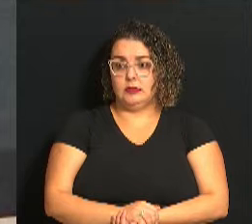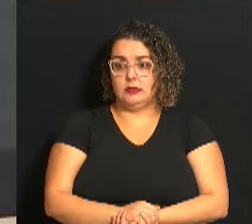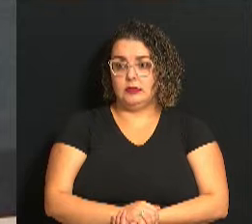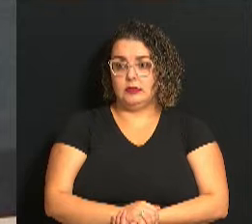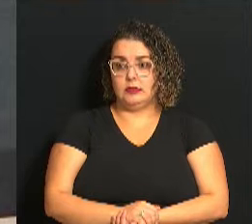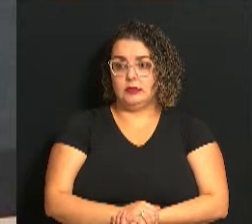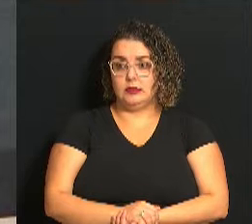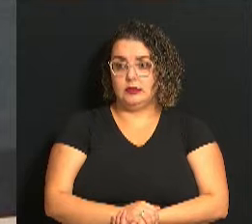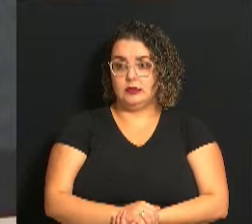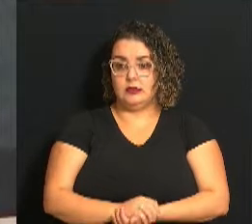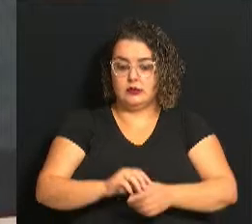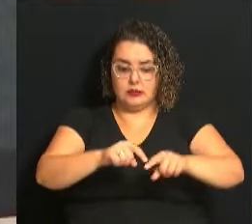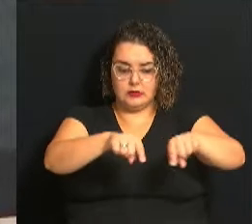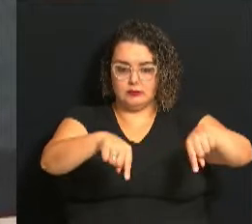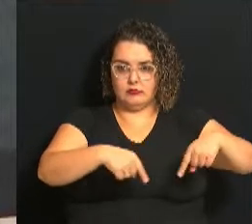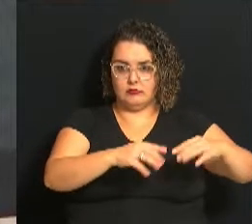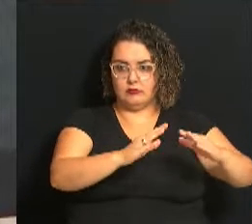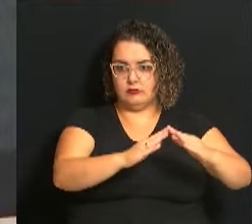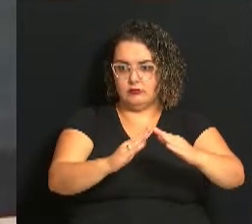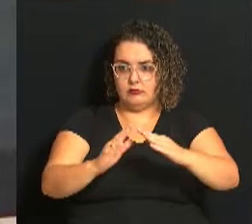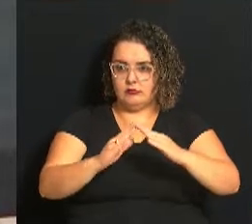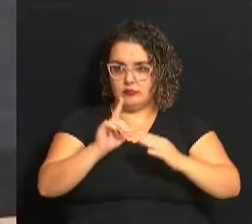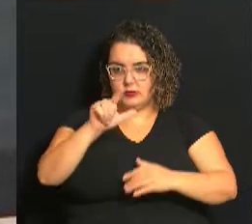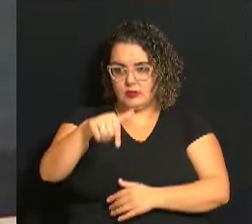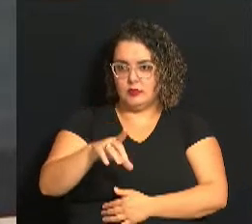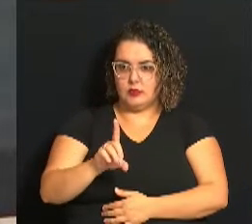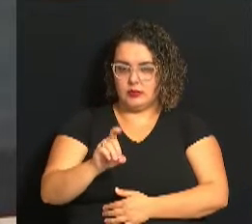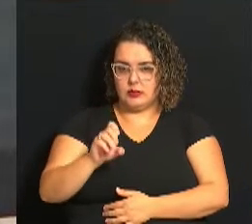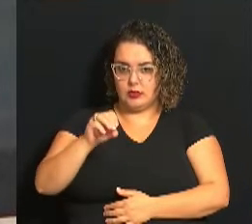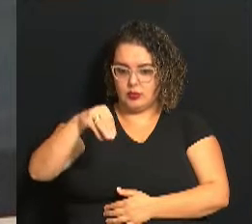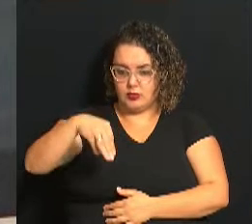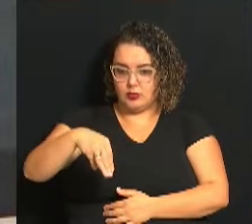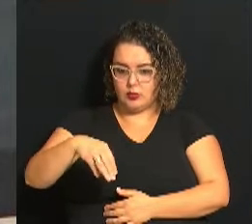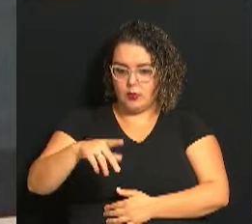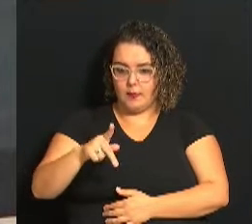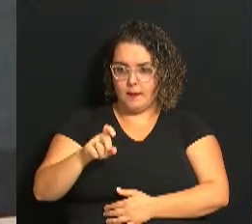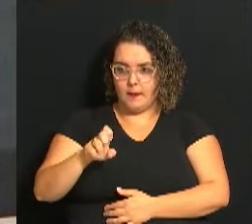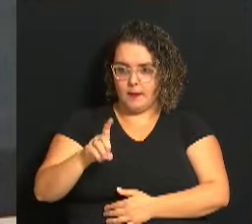dos condomínios depois da Dom Pedro, vamos falar, né?